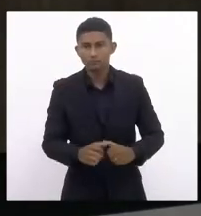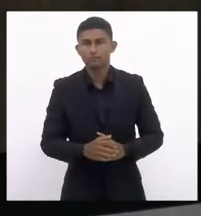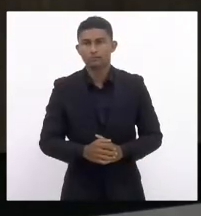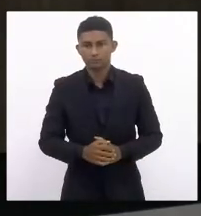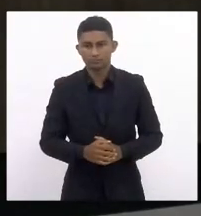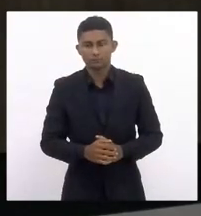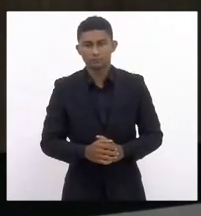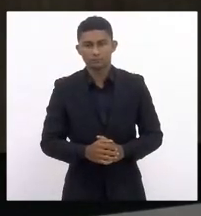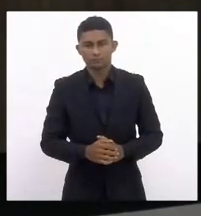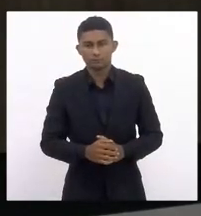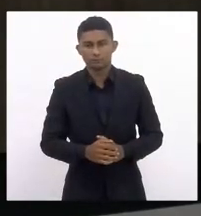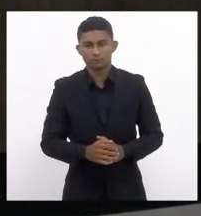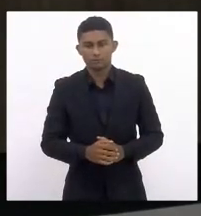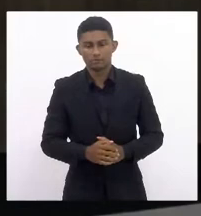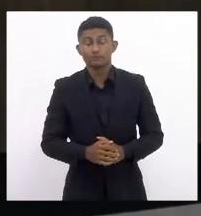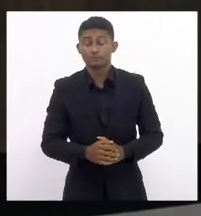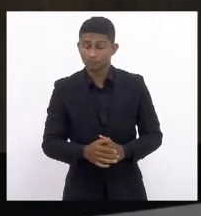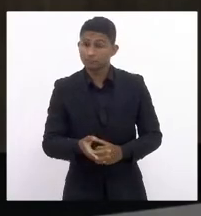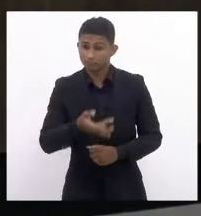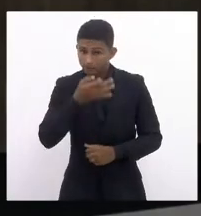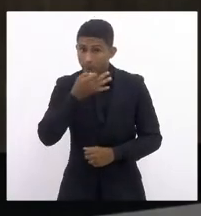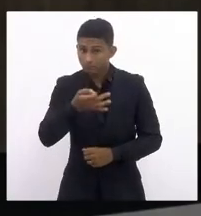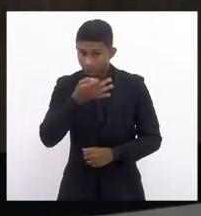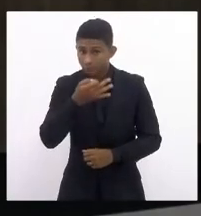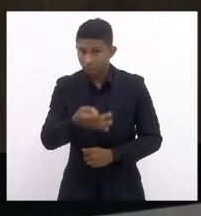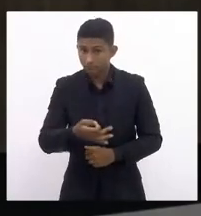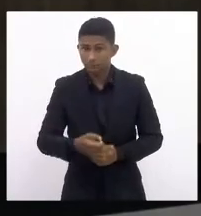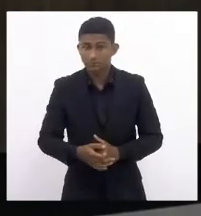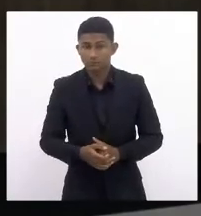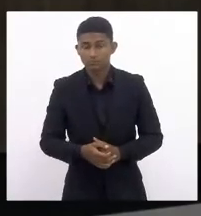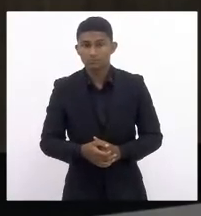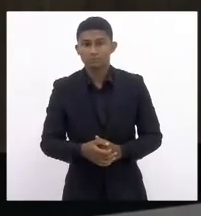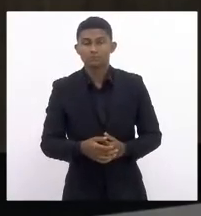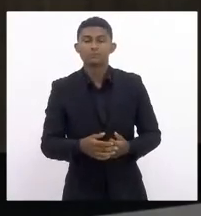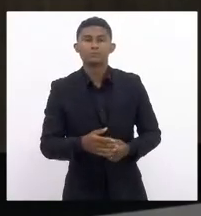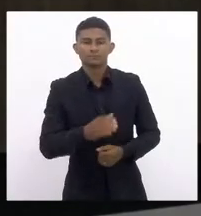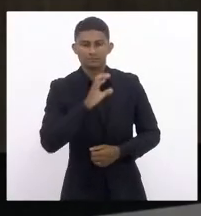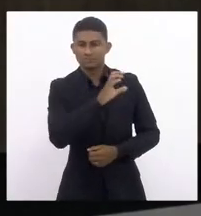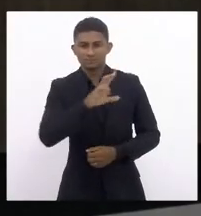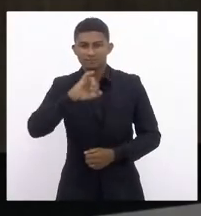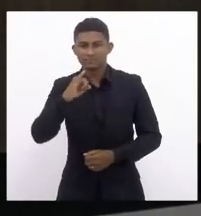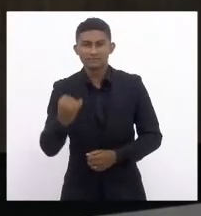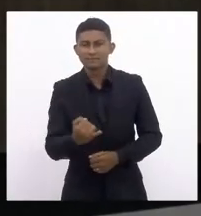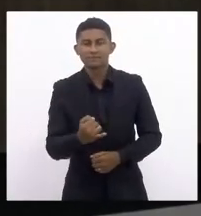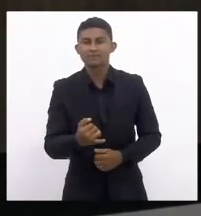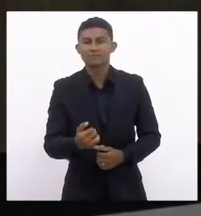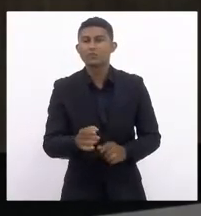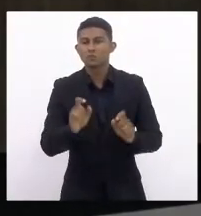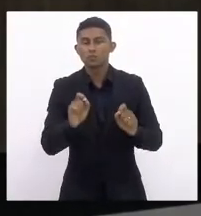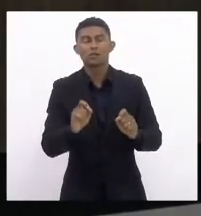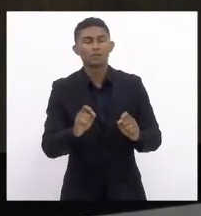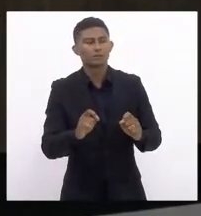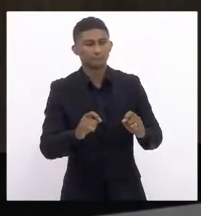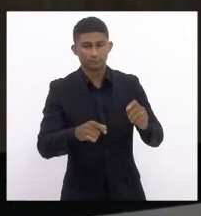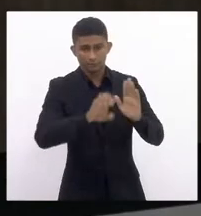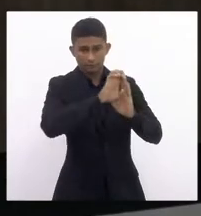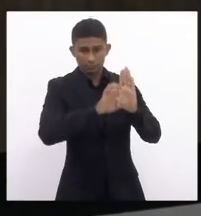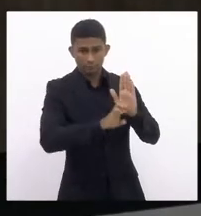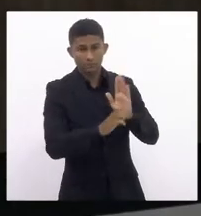menciona. O parecer da CCJ foi favorável à emenda